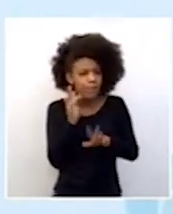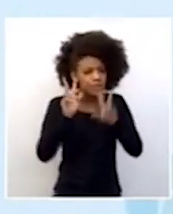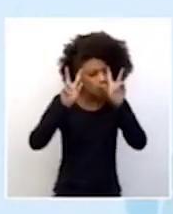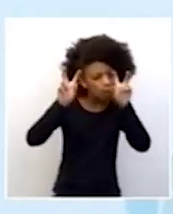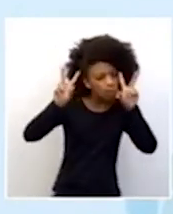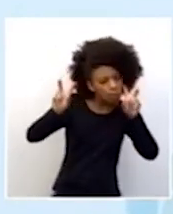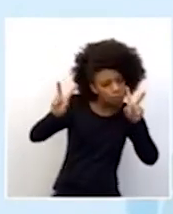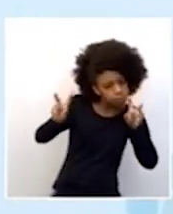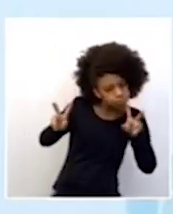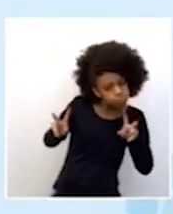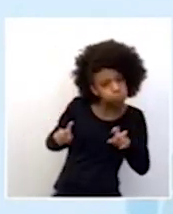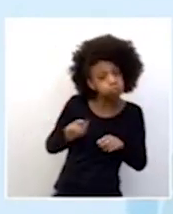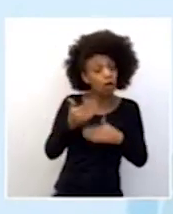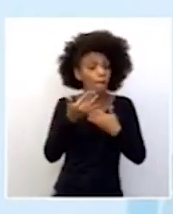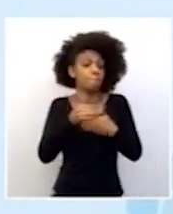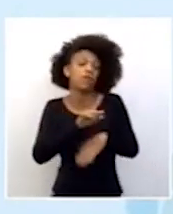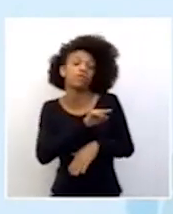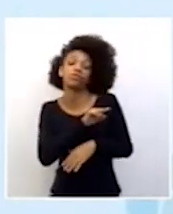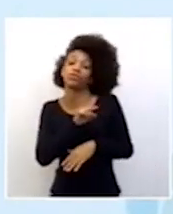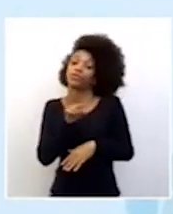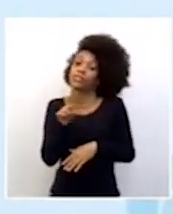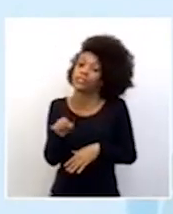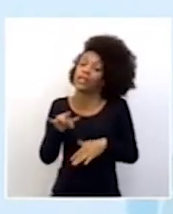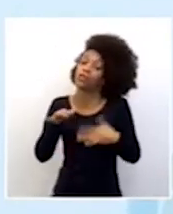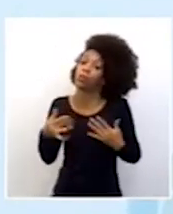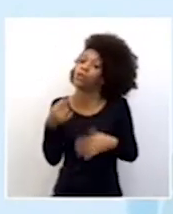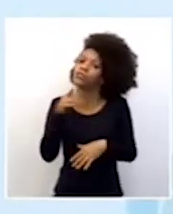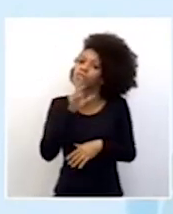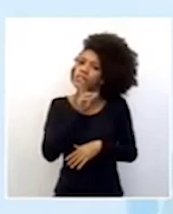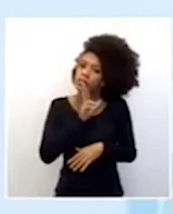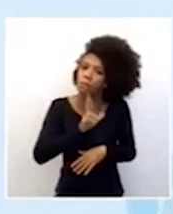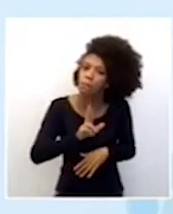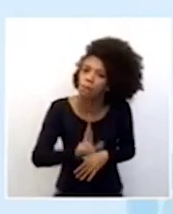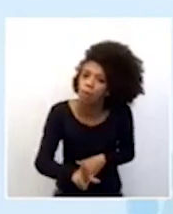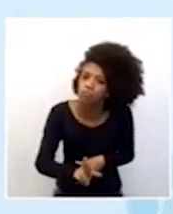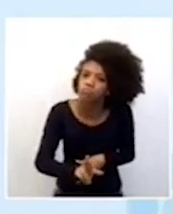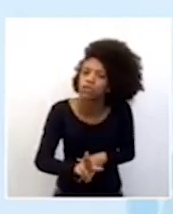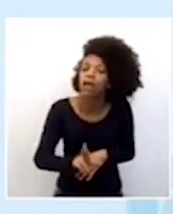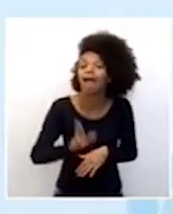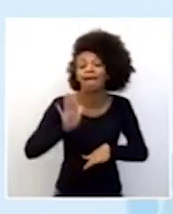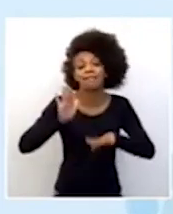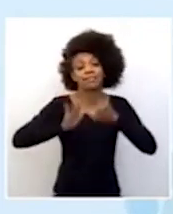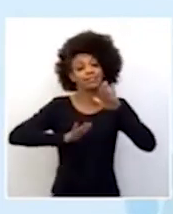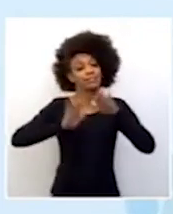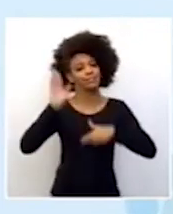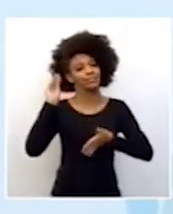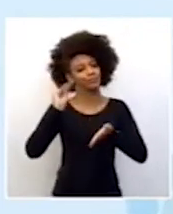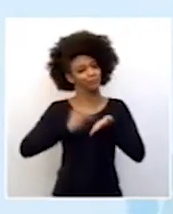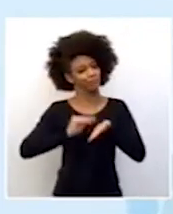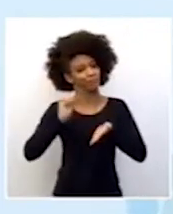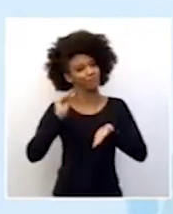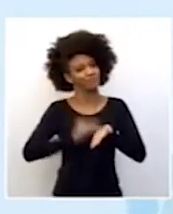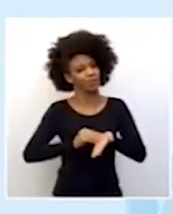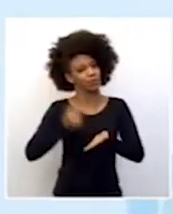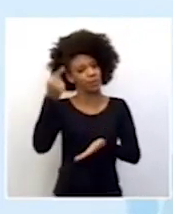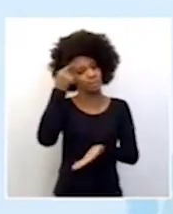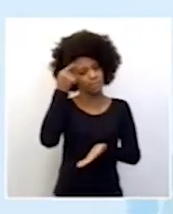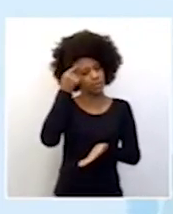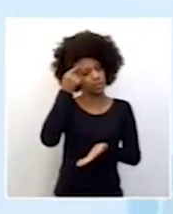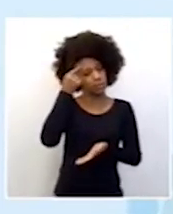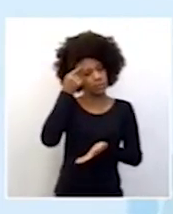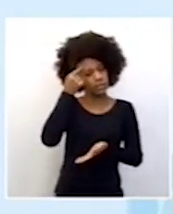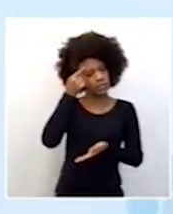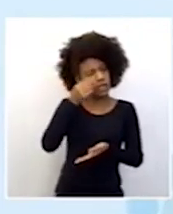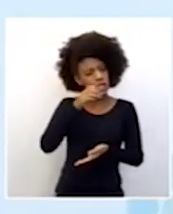indicadores aí das provas de vocês, quando vocês têm que responder, às vezes falta esse pensamento de